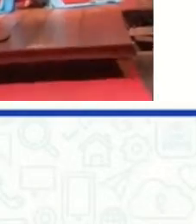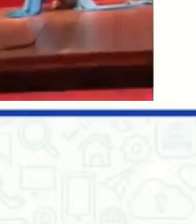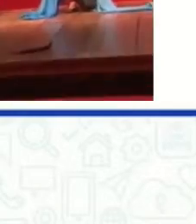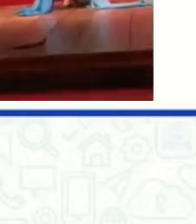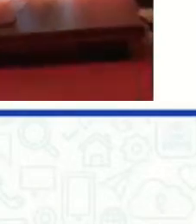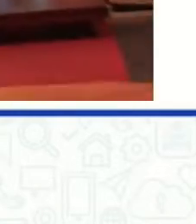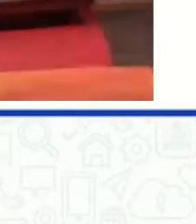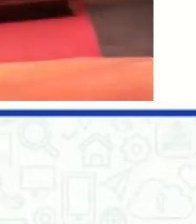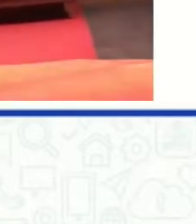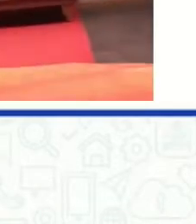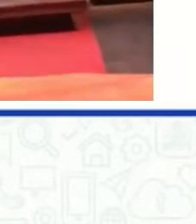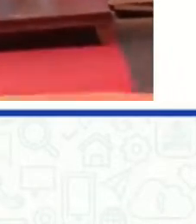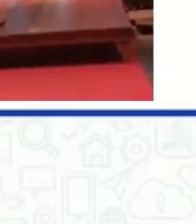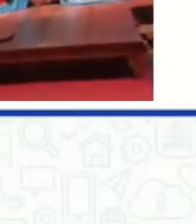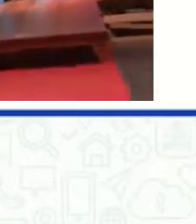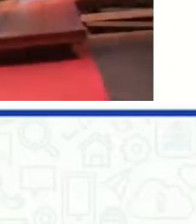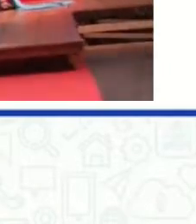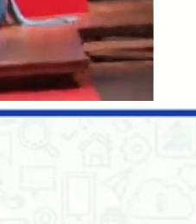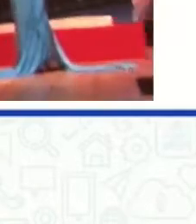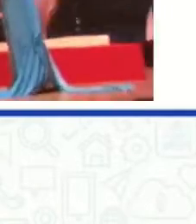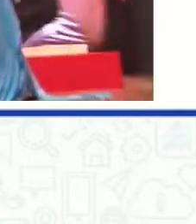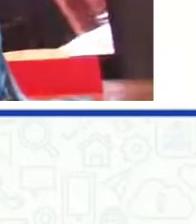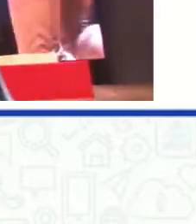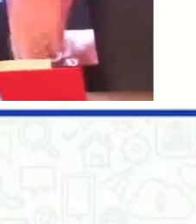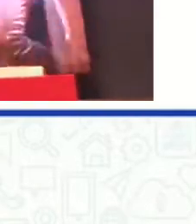Ben Silver!